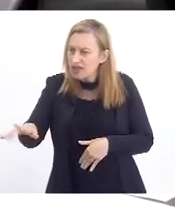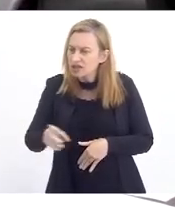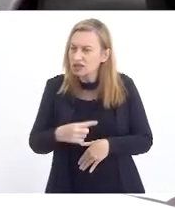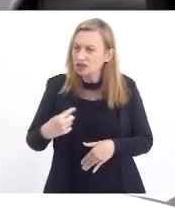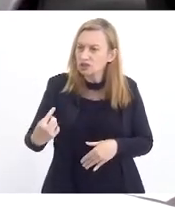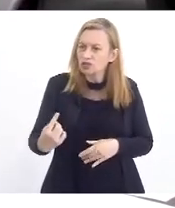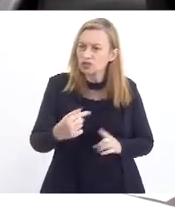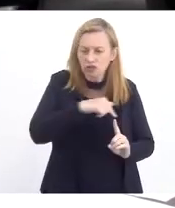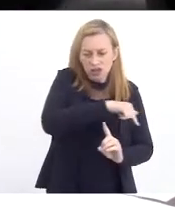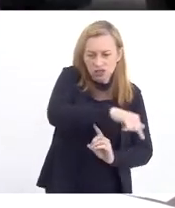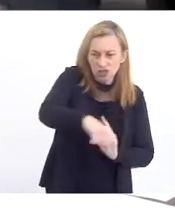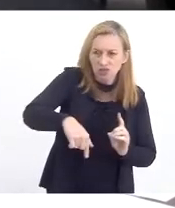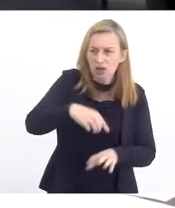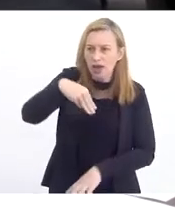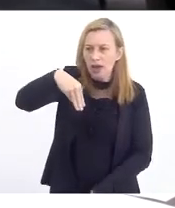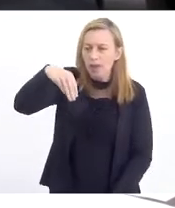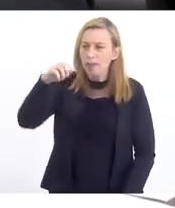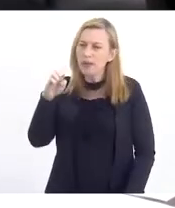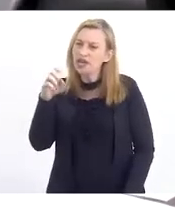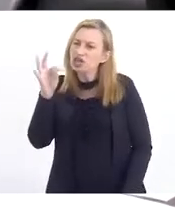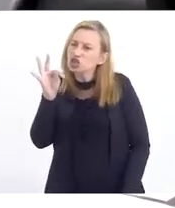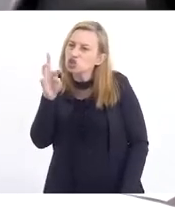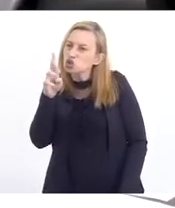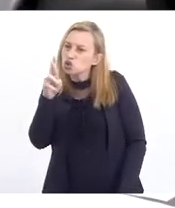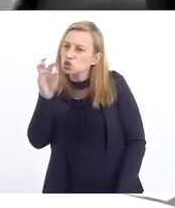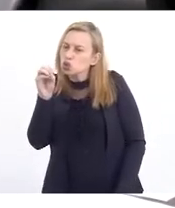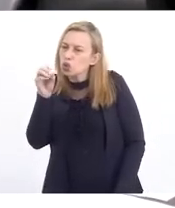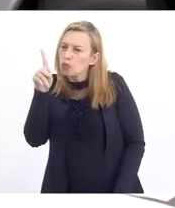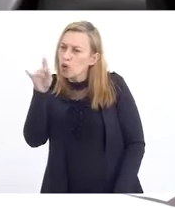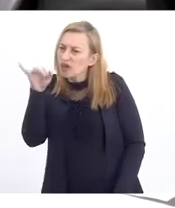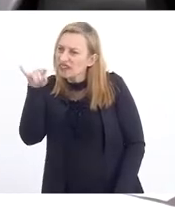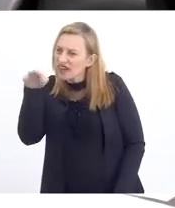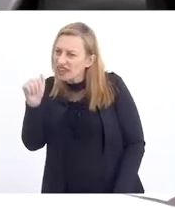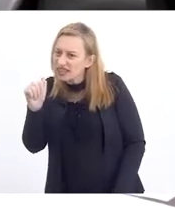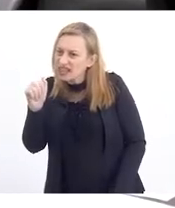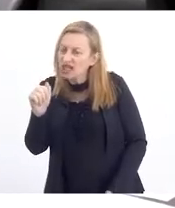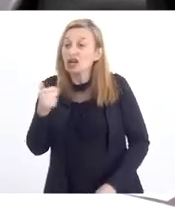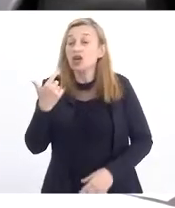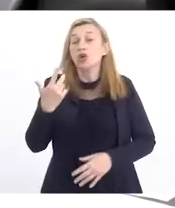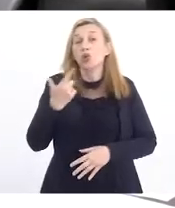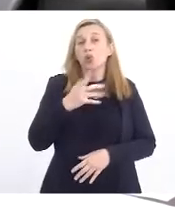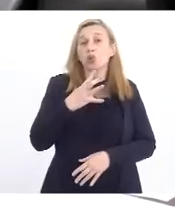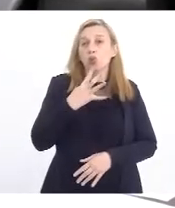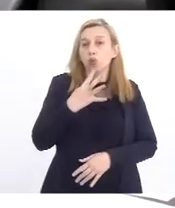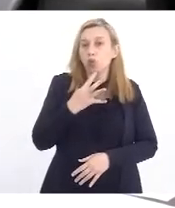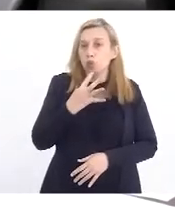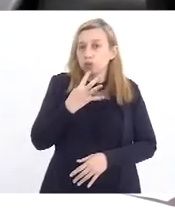regiões metropolitanas. Eu conheço tomada d'água